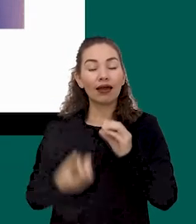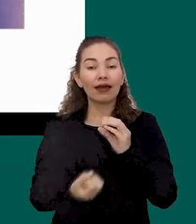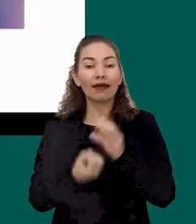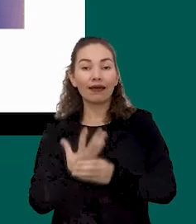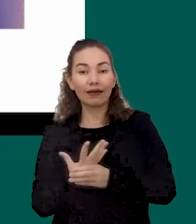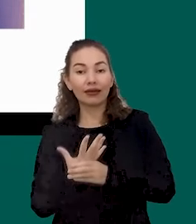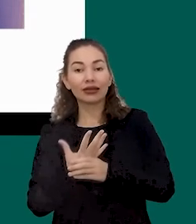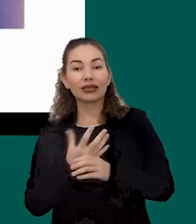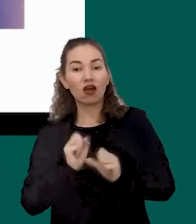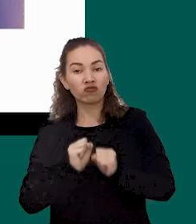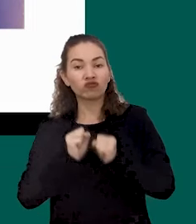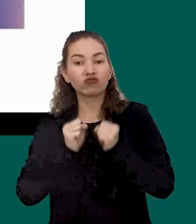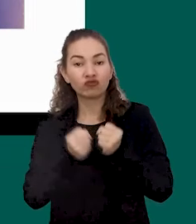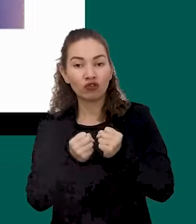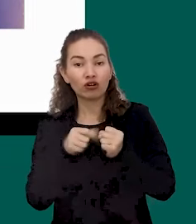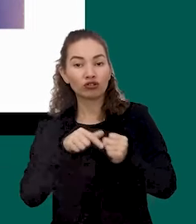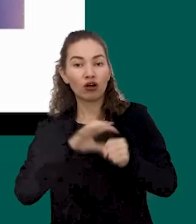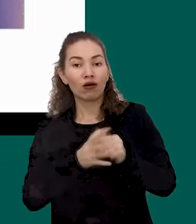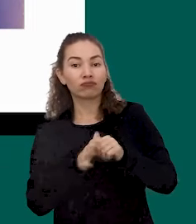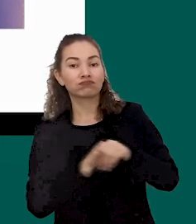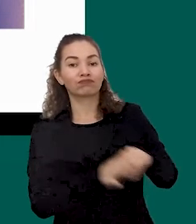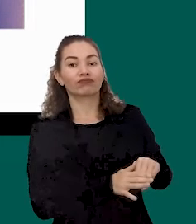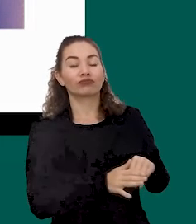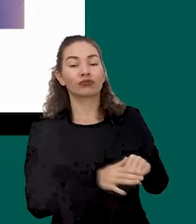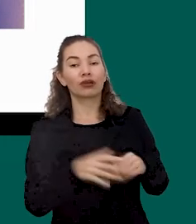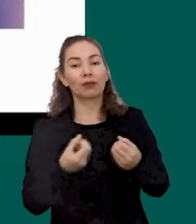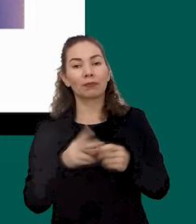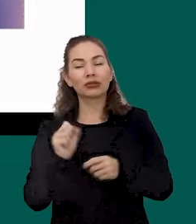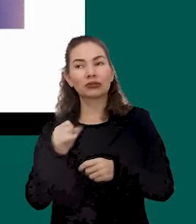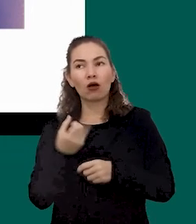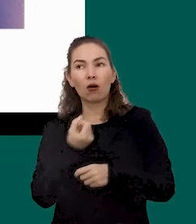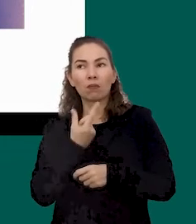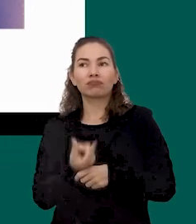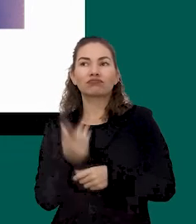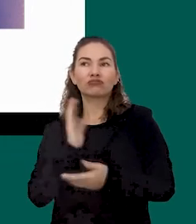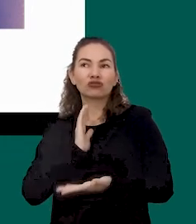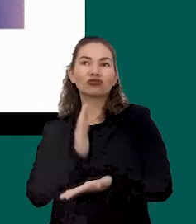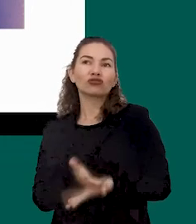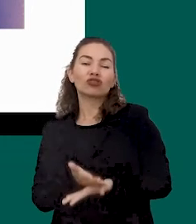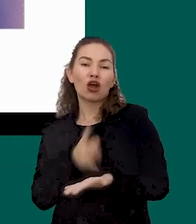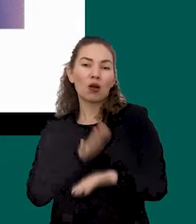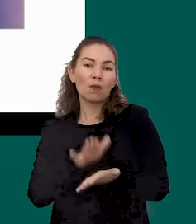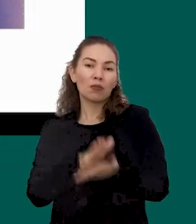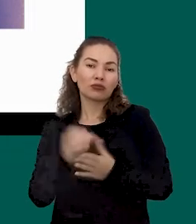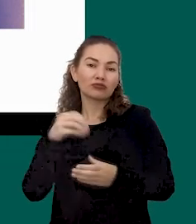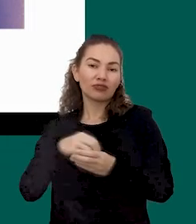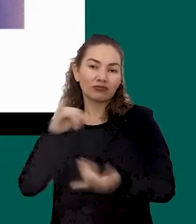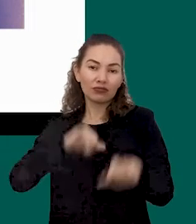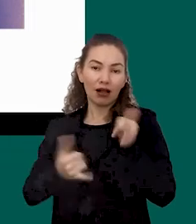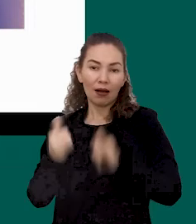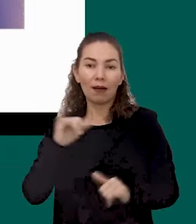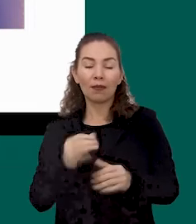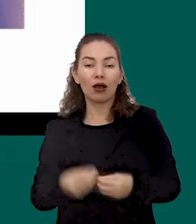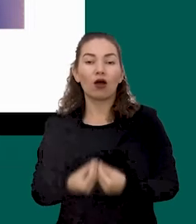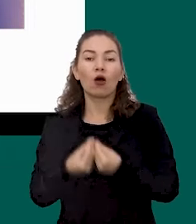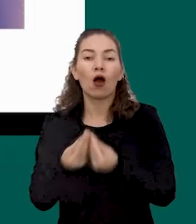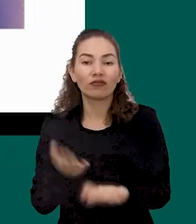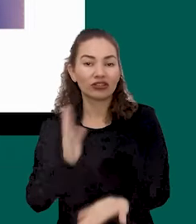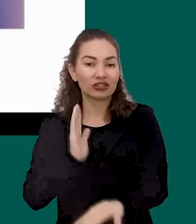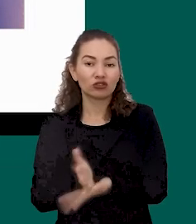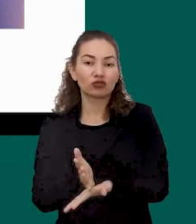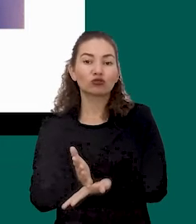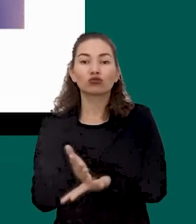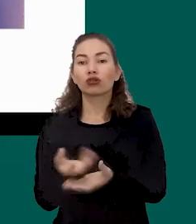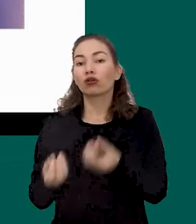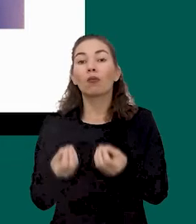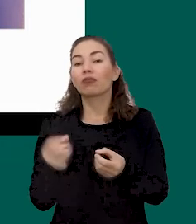Poxa, doutor Igor, mas será que eu não posso dar esses antígenos de uma vez? Né? Por que eu não produzo essas proteínas no laboratório e ofereço de uma vez, ao invés de fazer a